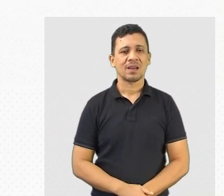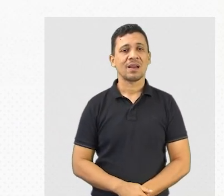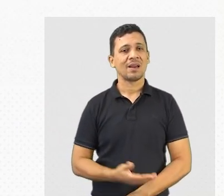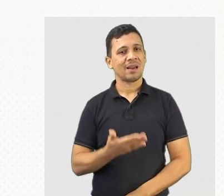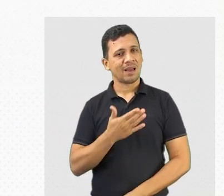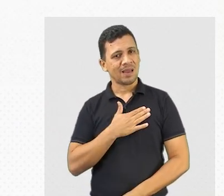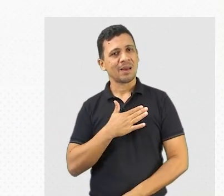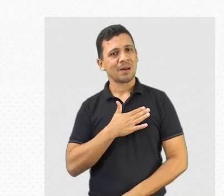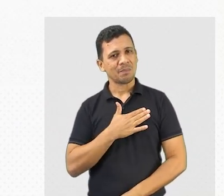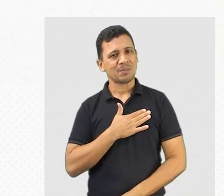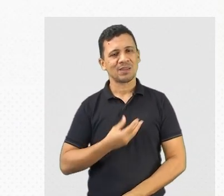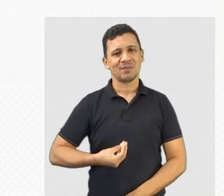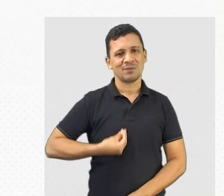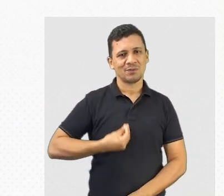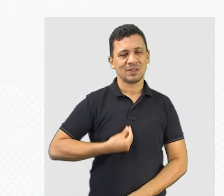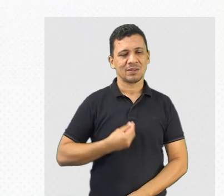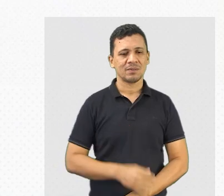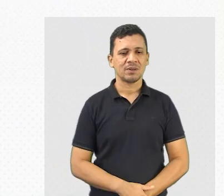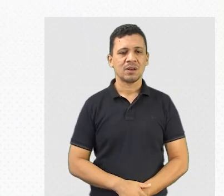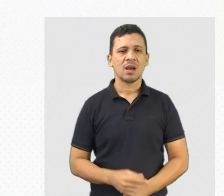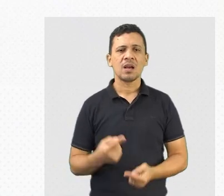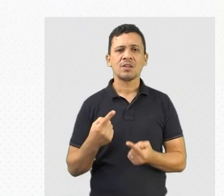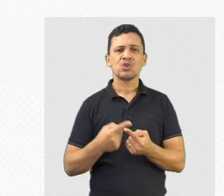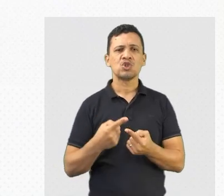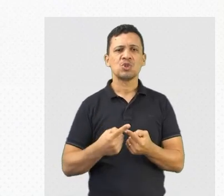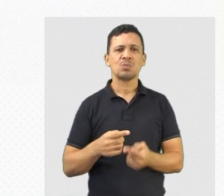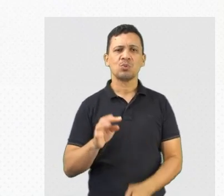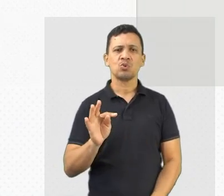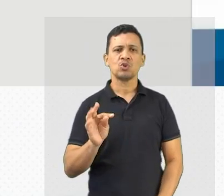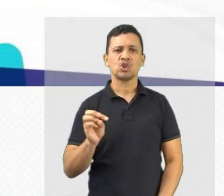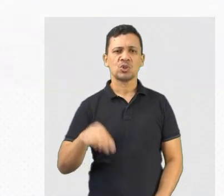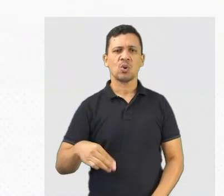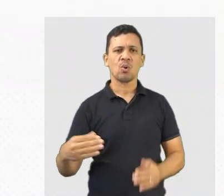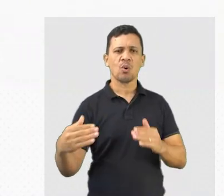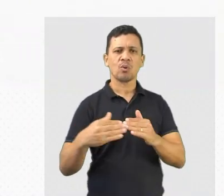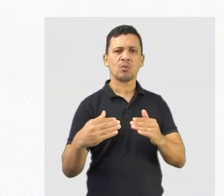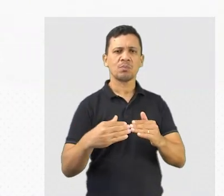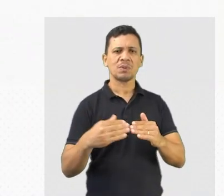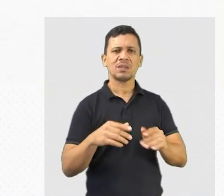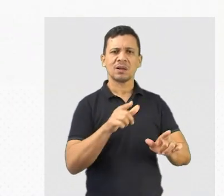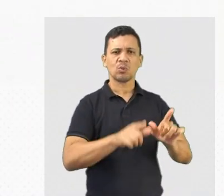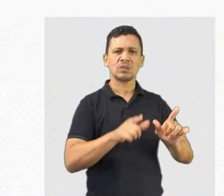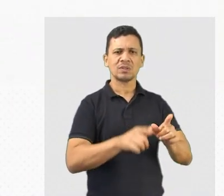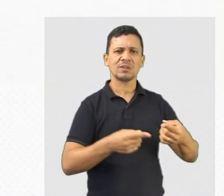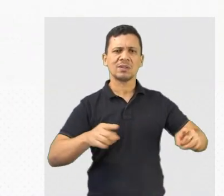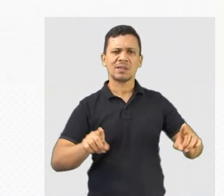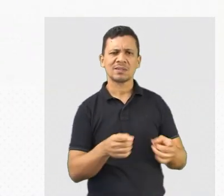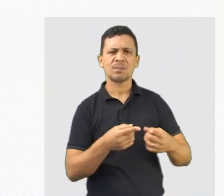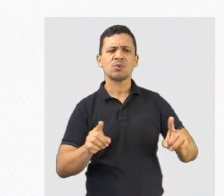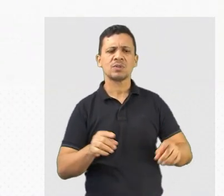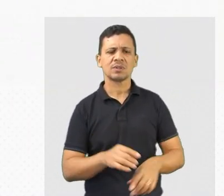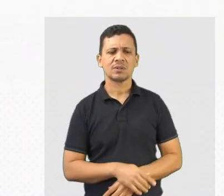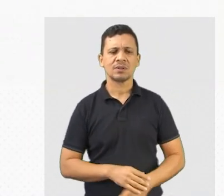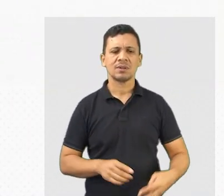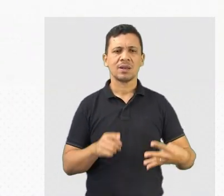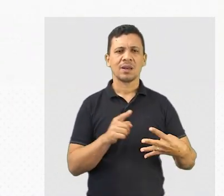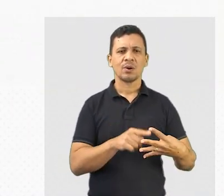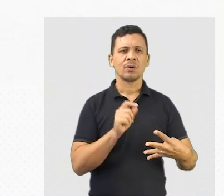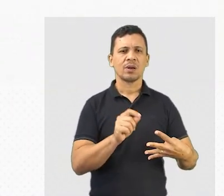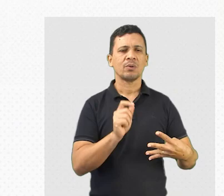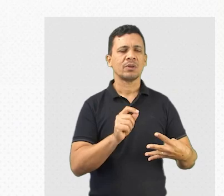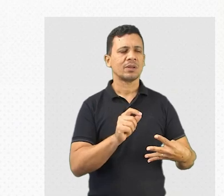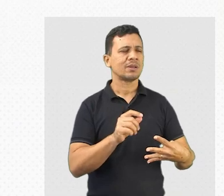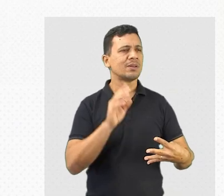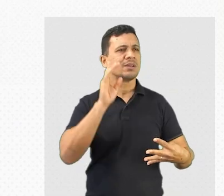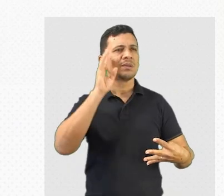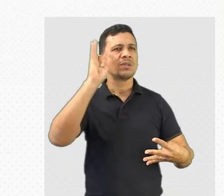My Life. Então, que tipo de tom a gente pode associar com essa letra? O tom de inspiração.